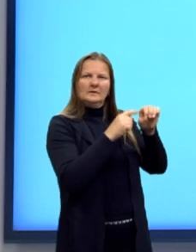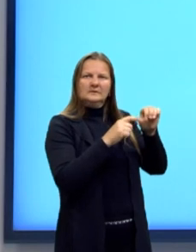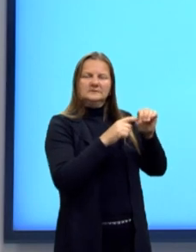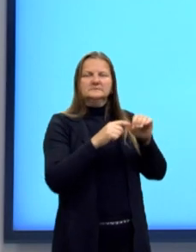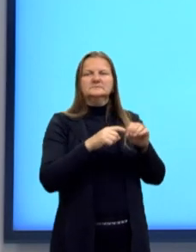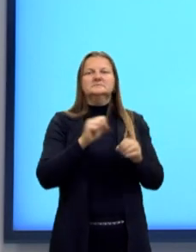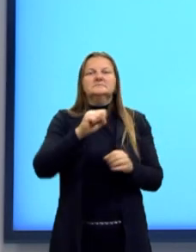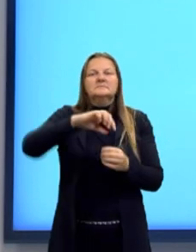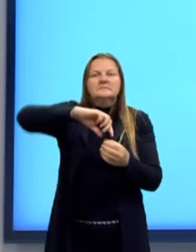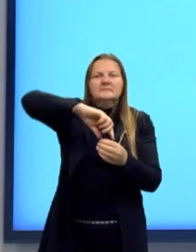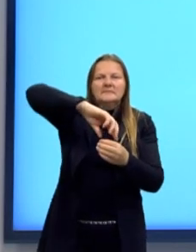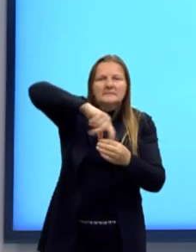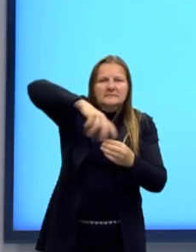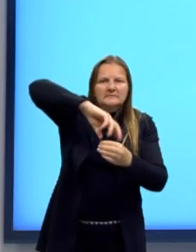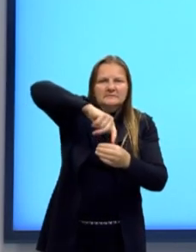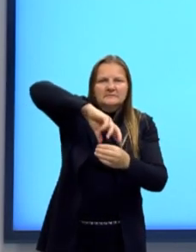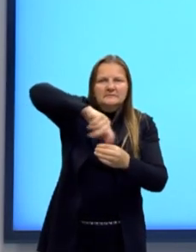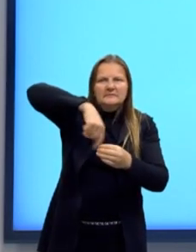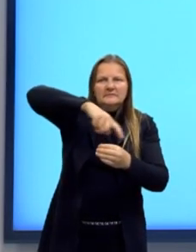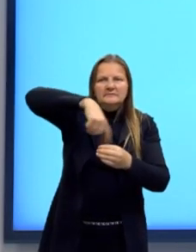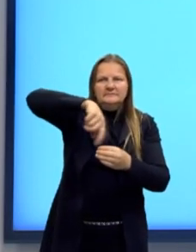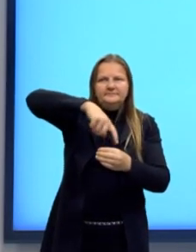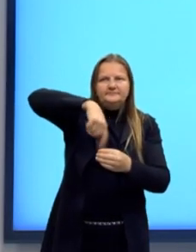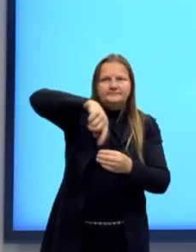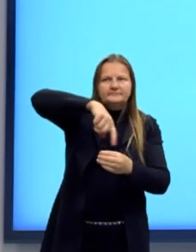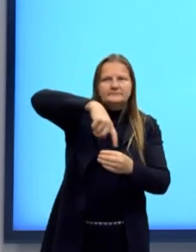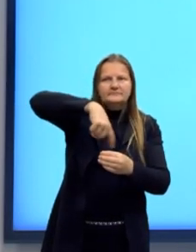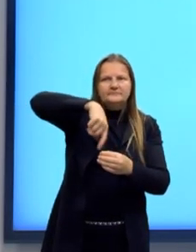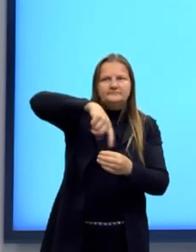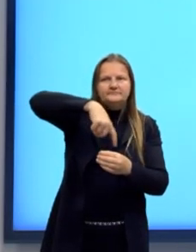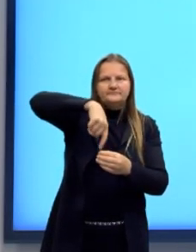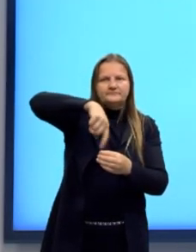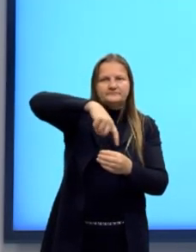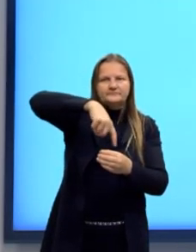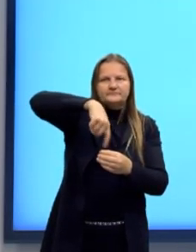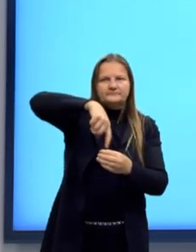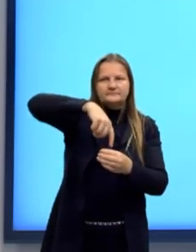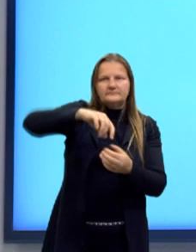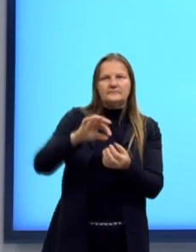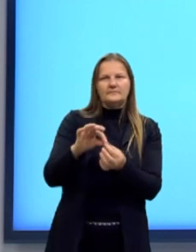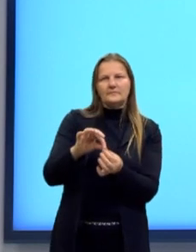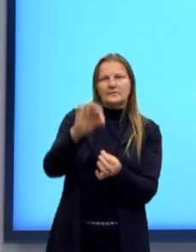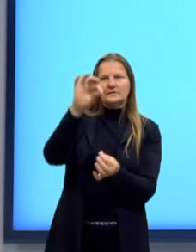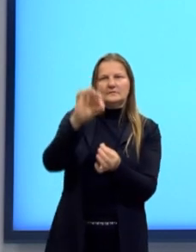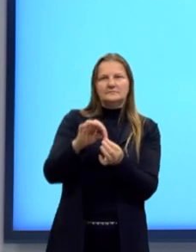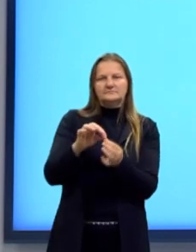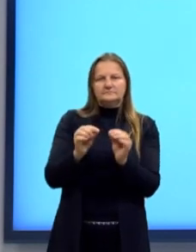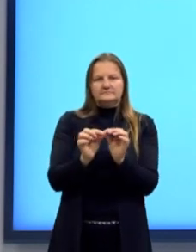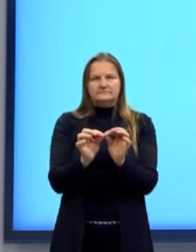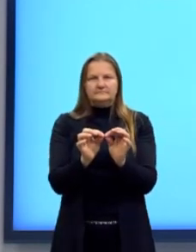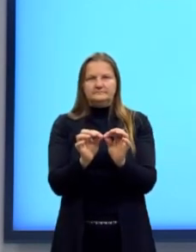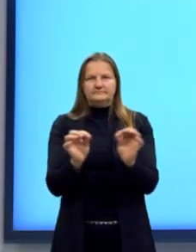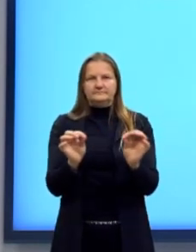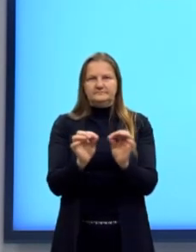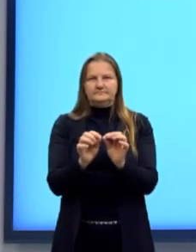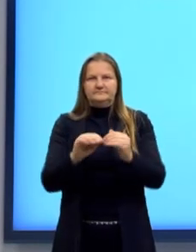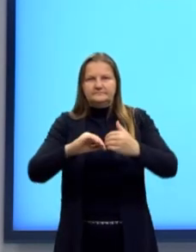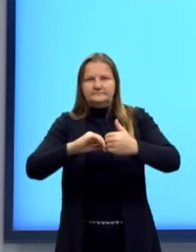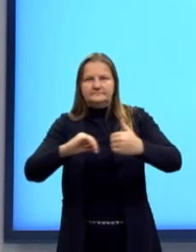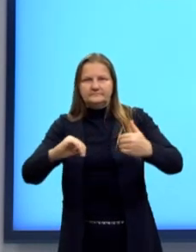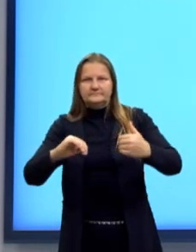se a gente rotacionar essa circunferência através do eixo observando que aqui ela tá um pouquinho afastada do eixo